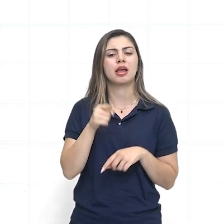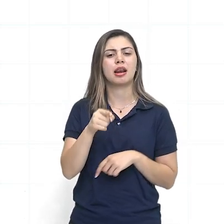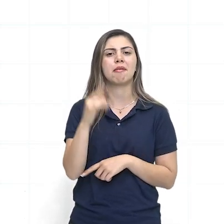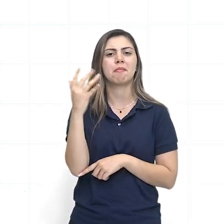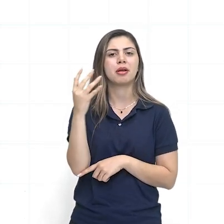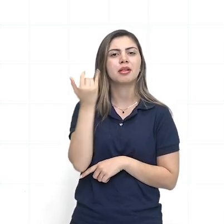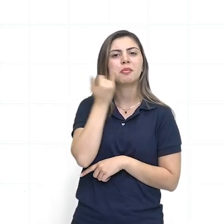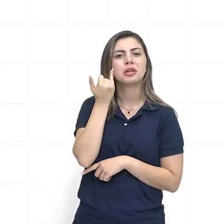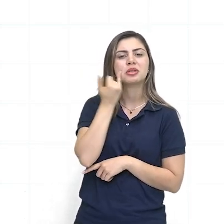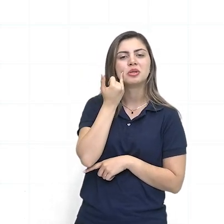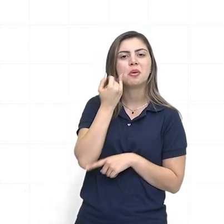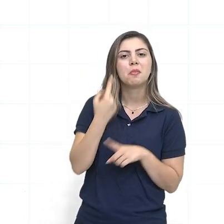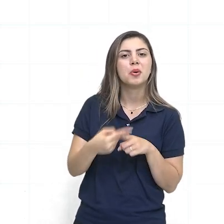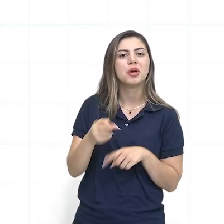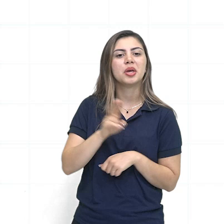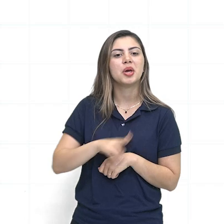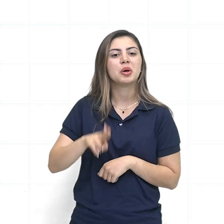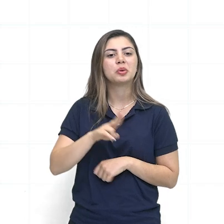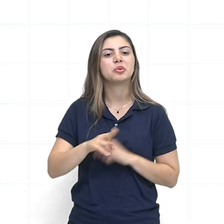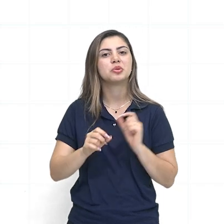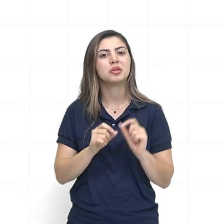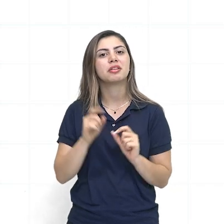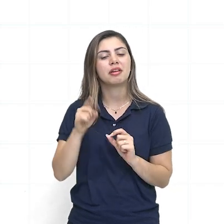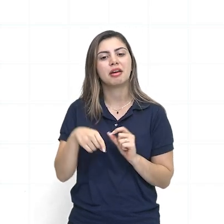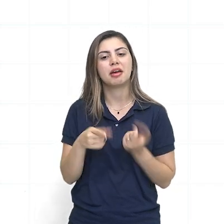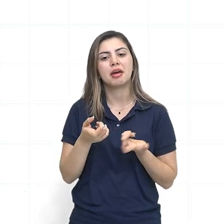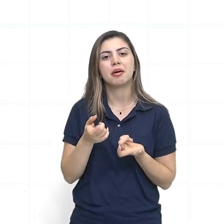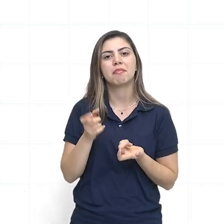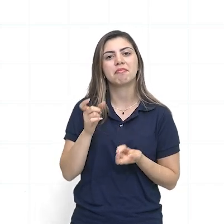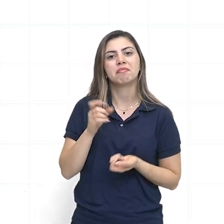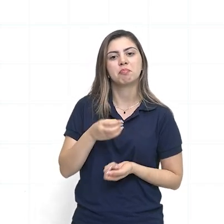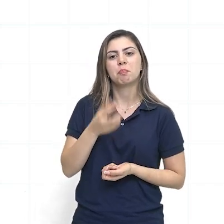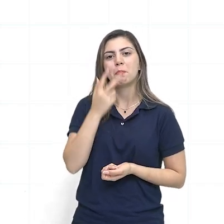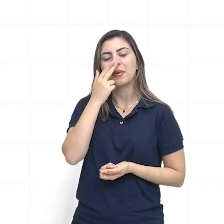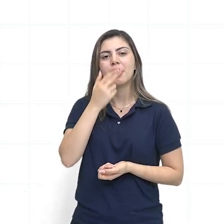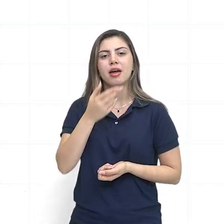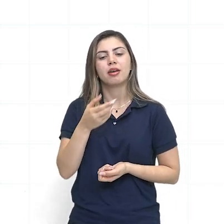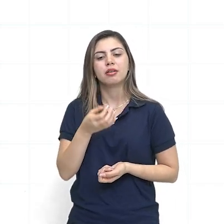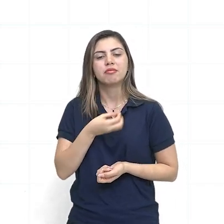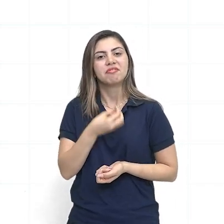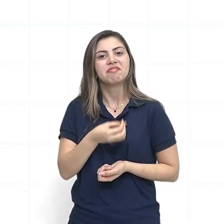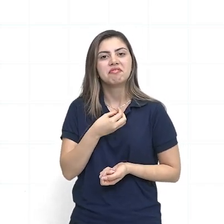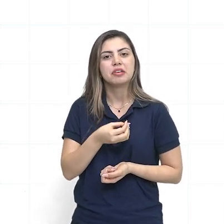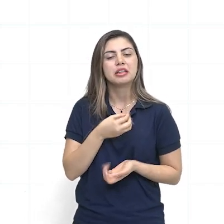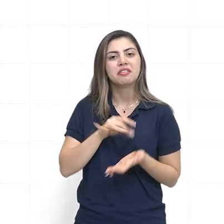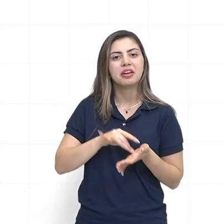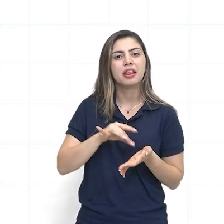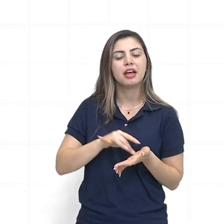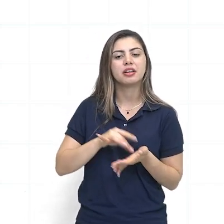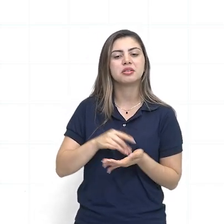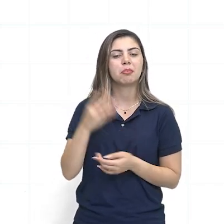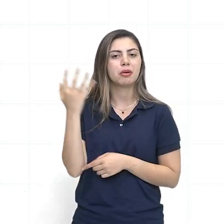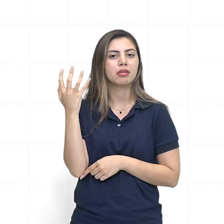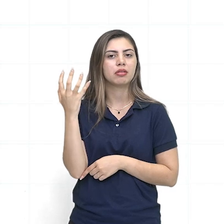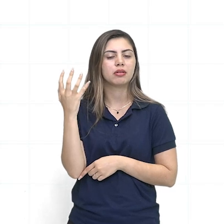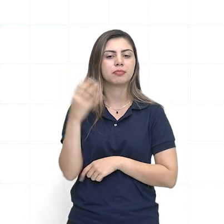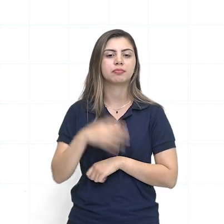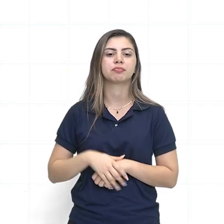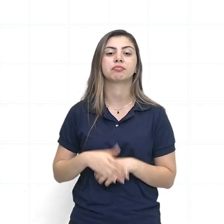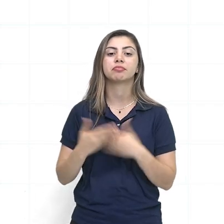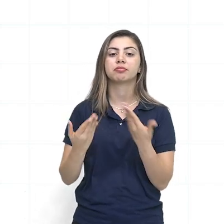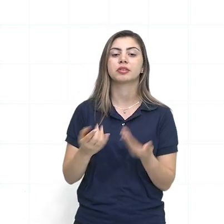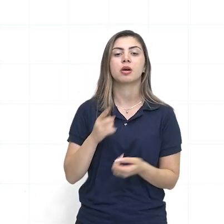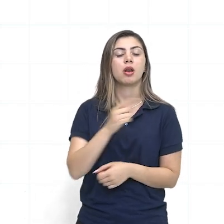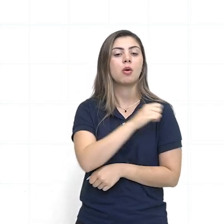preguiçosa? Porque ele está utilizando o sentido de planta mesmo, ser vivo, uma planta. E aí, o